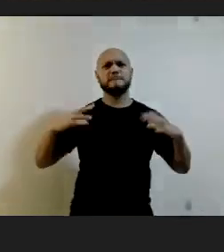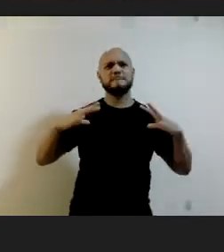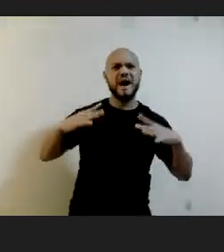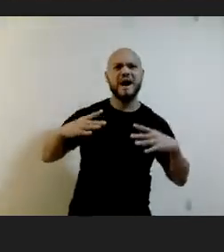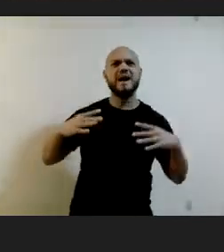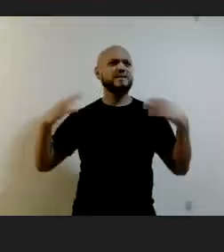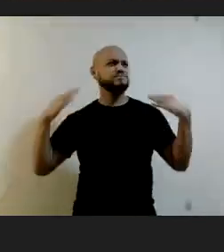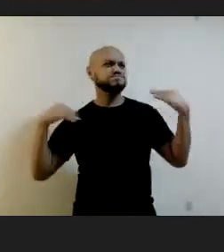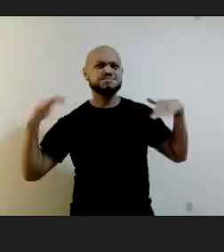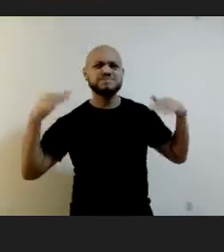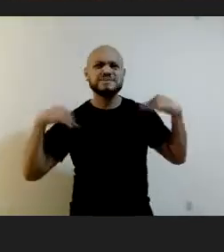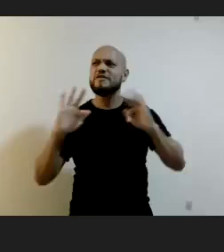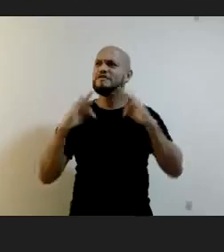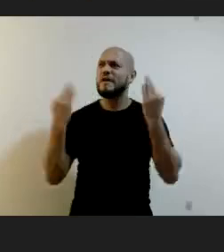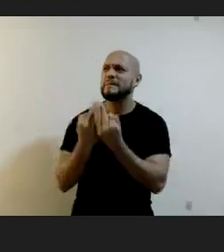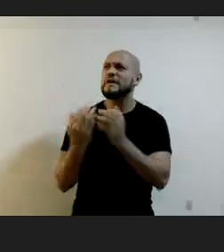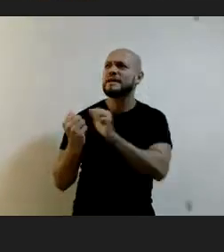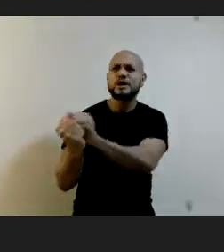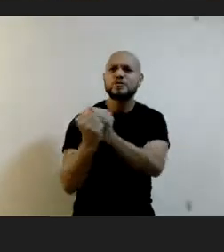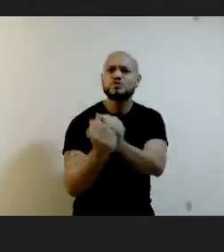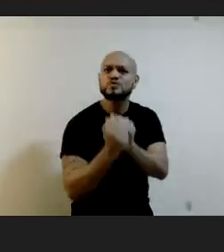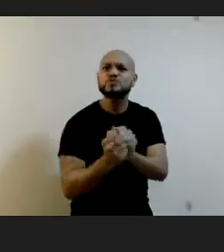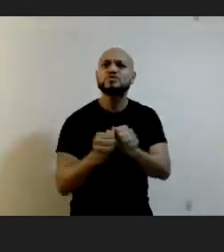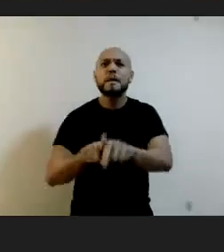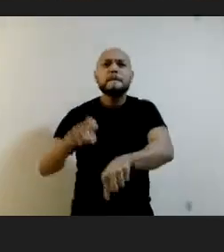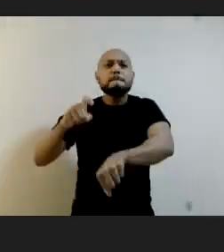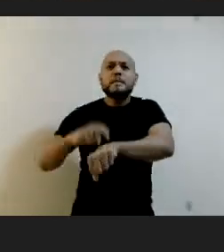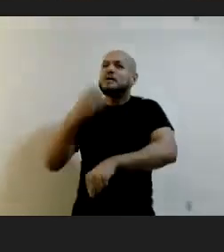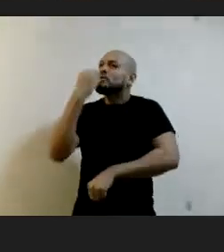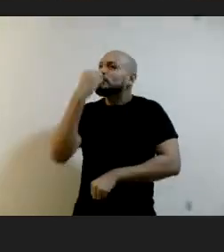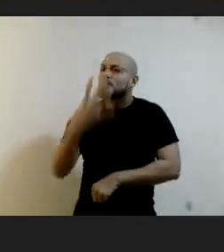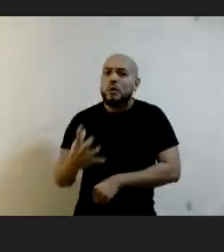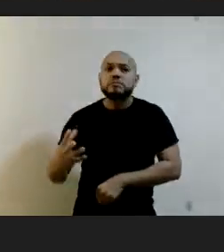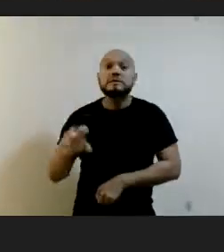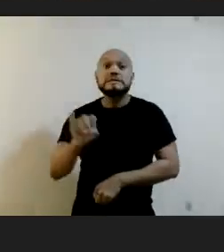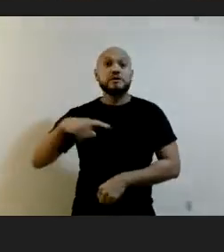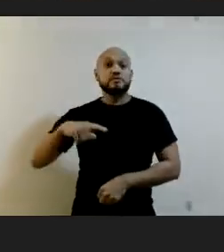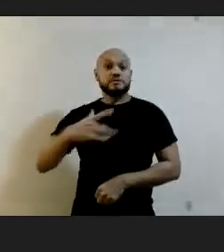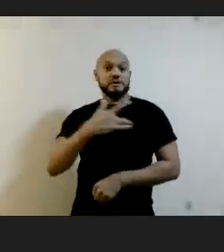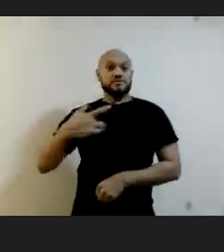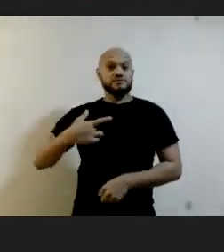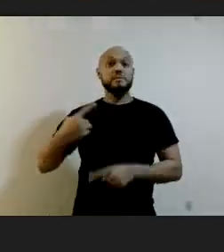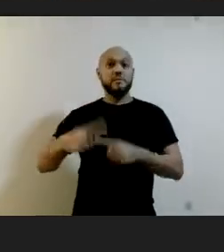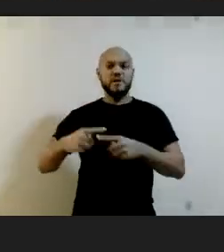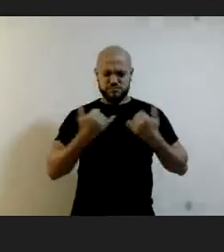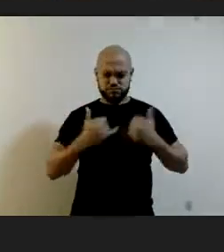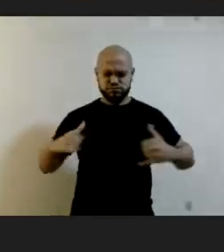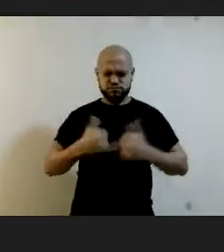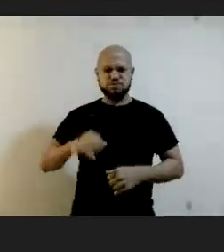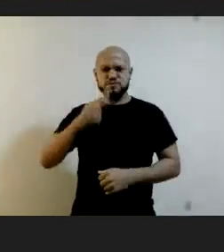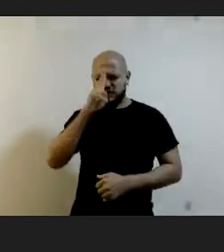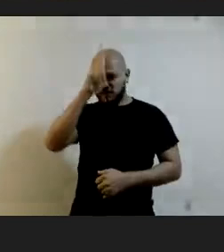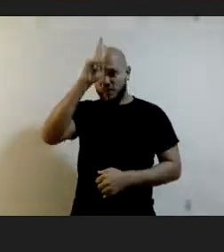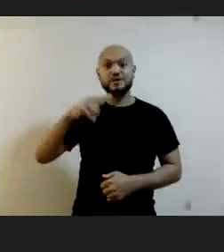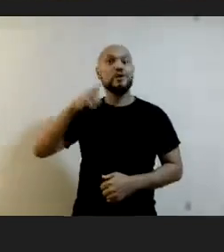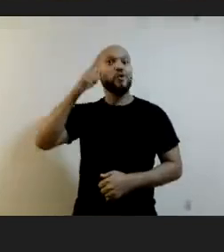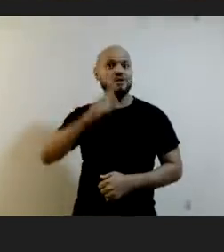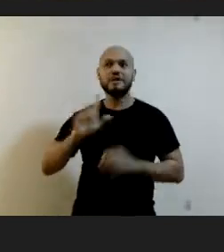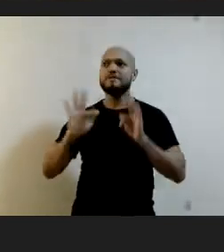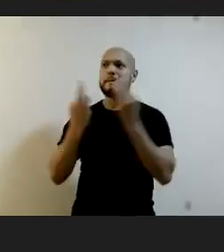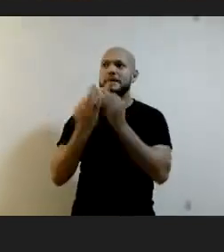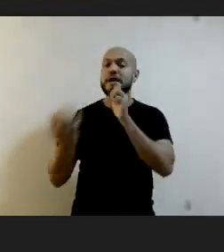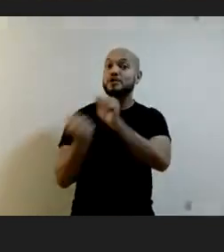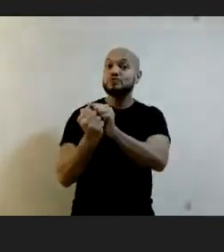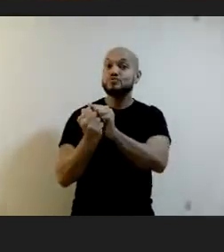sua família, os momentos bons, porque você vai ter energia e força, você vai comer com